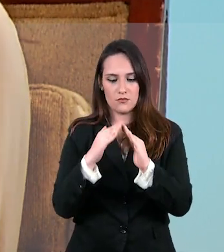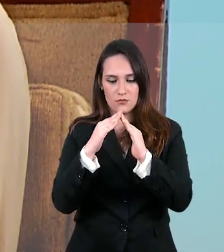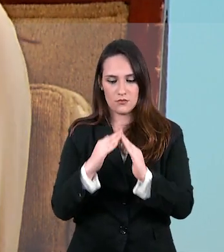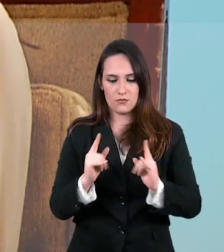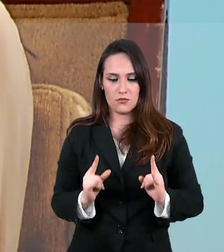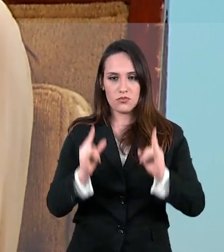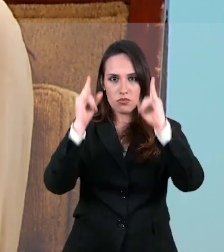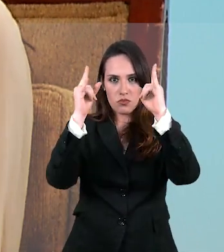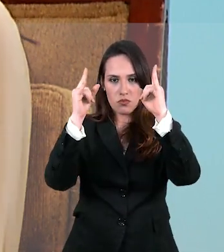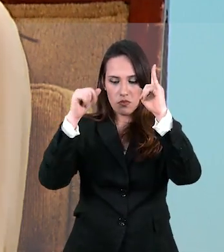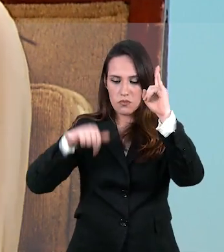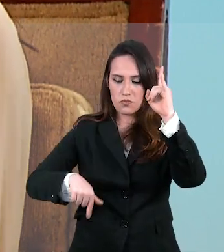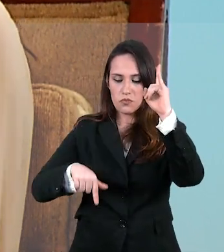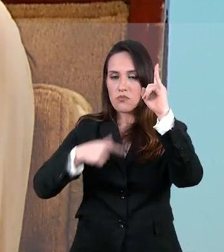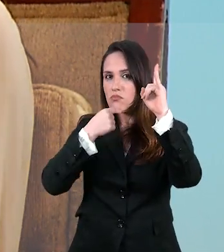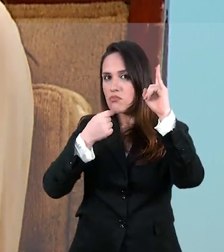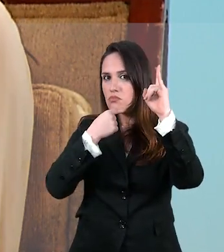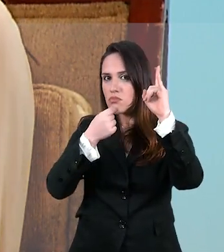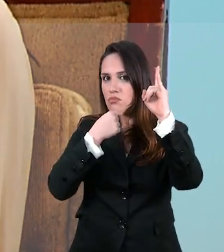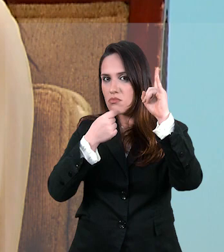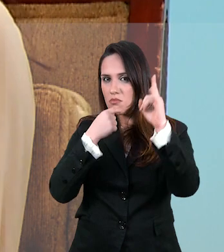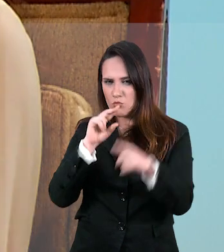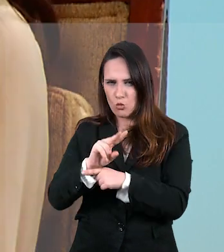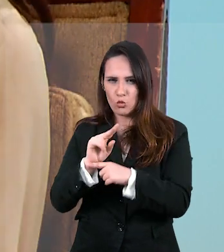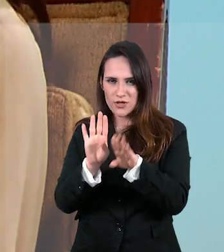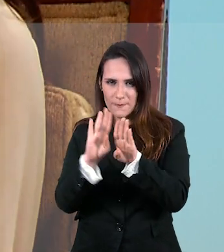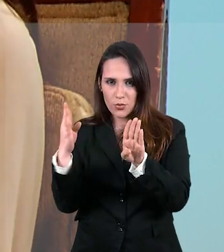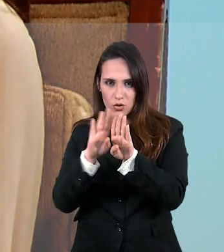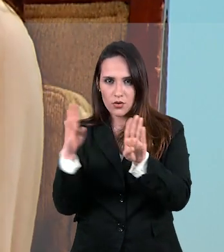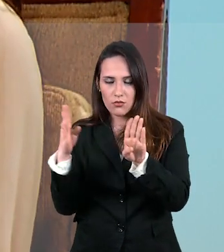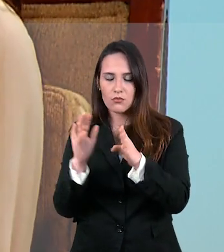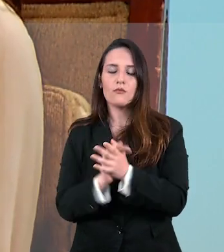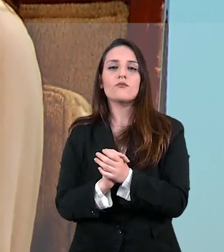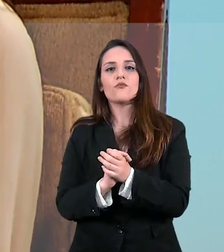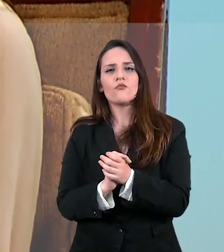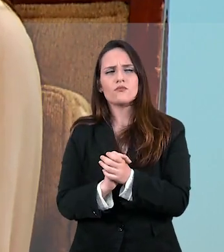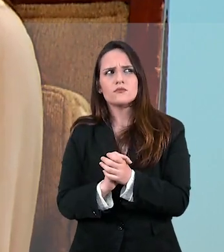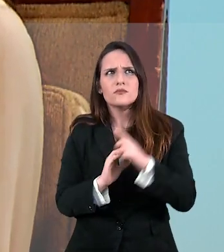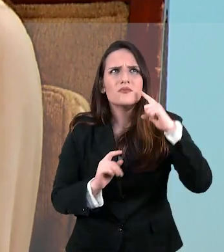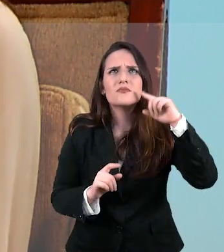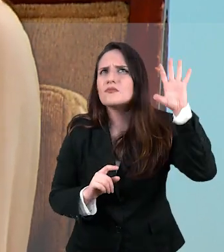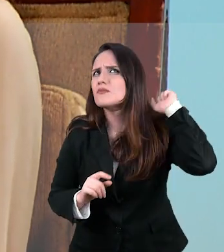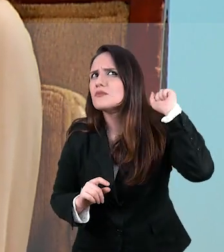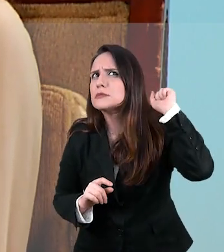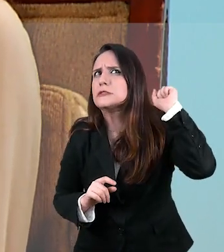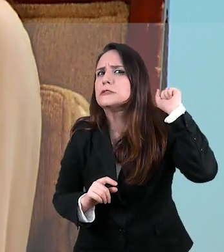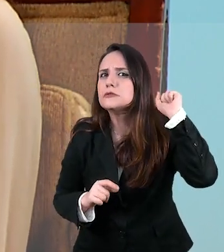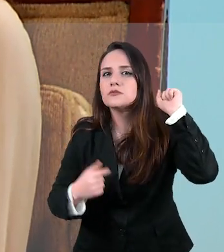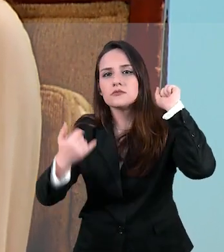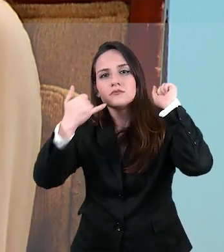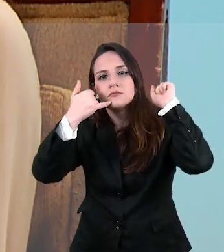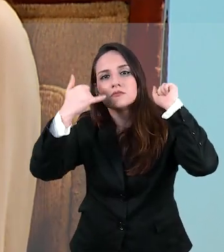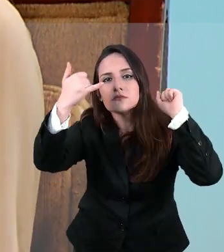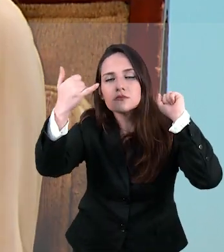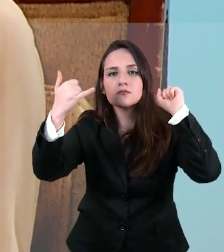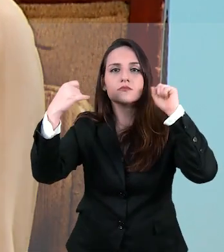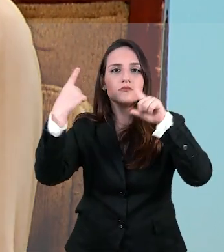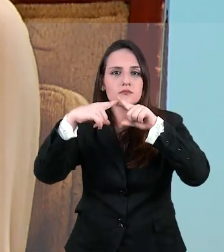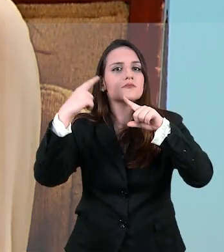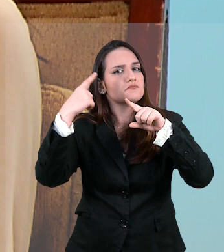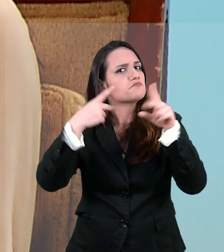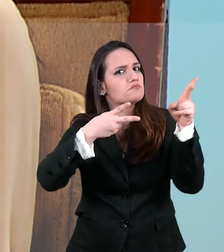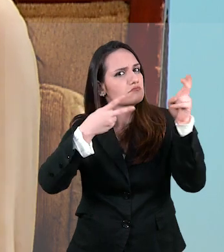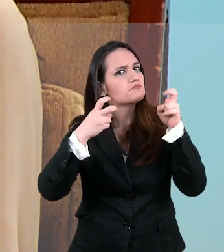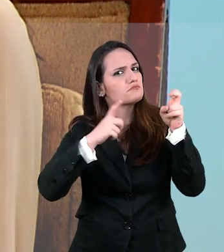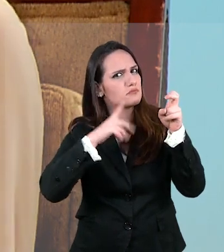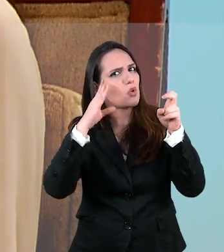moro num apartamento, nós gritamos muito por socorro. O porteiro entendeu que tinha alguém ali que